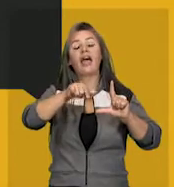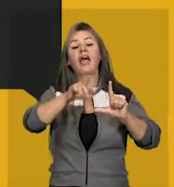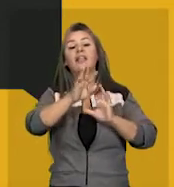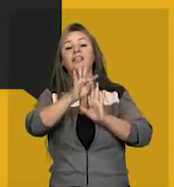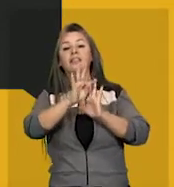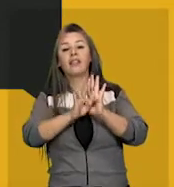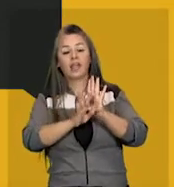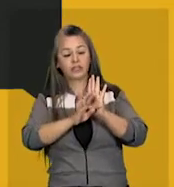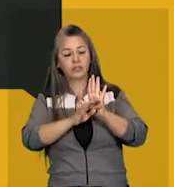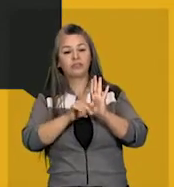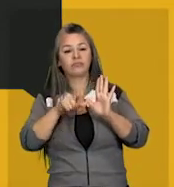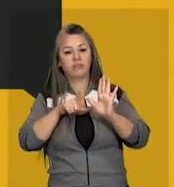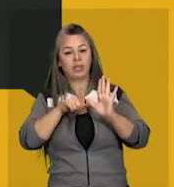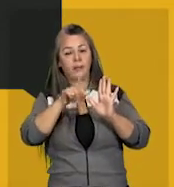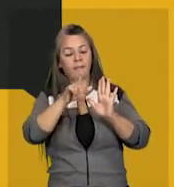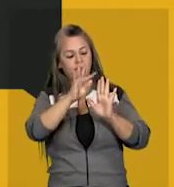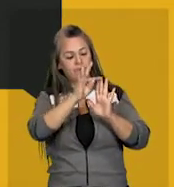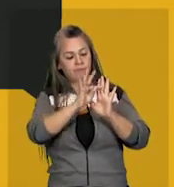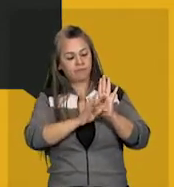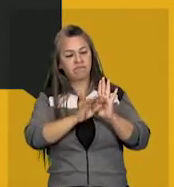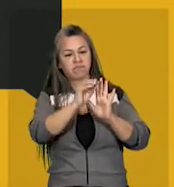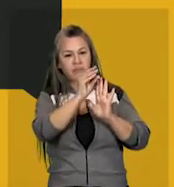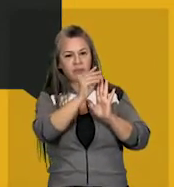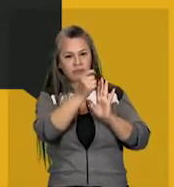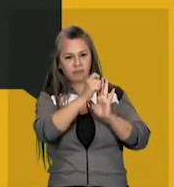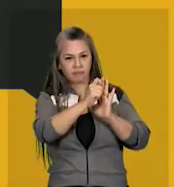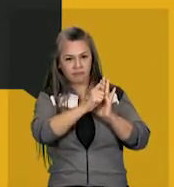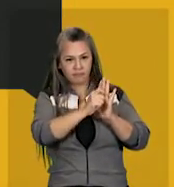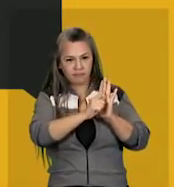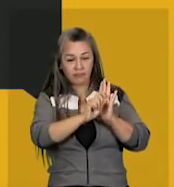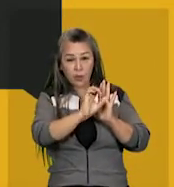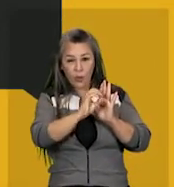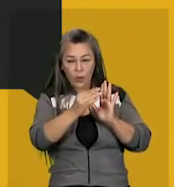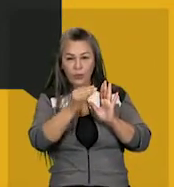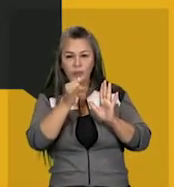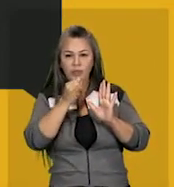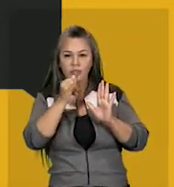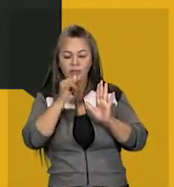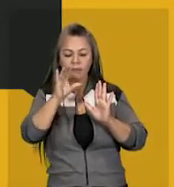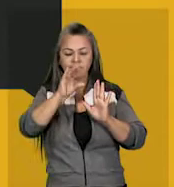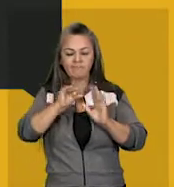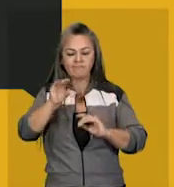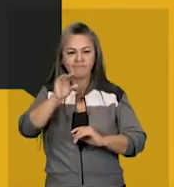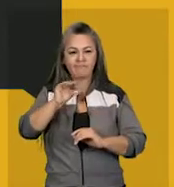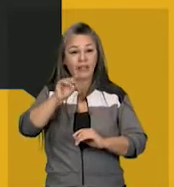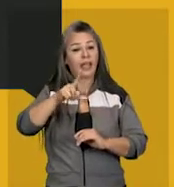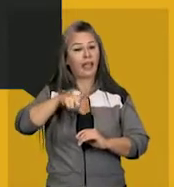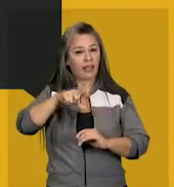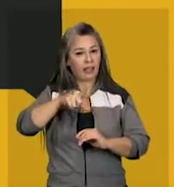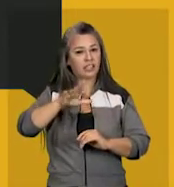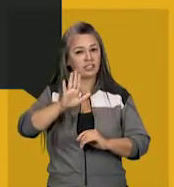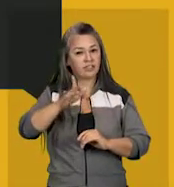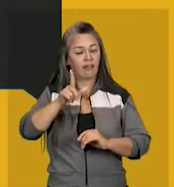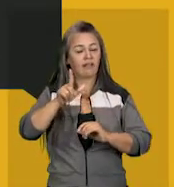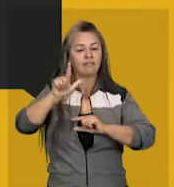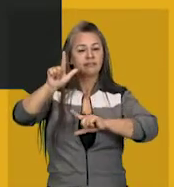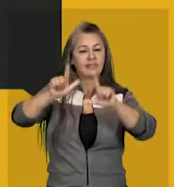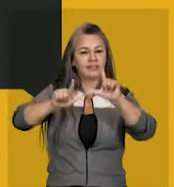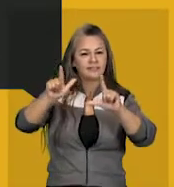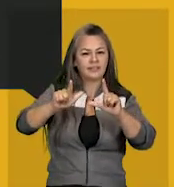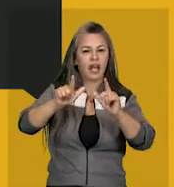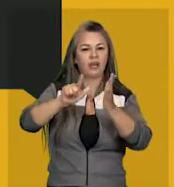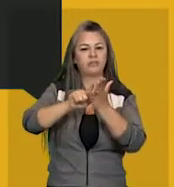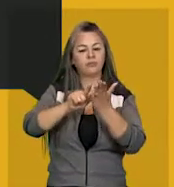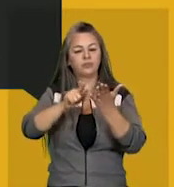o texto verbal e não verbal, muito usado em jornal, em revista, em telejornal, né?